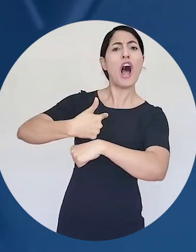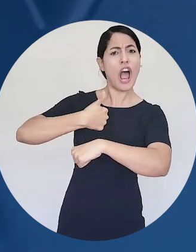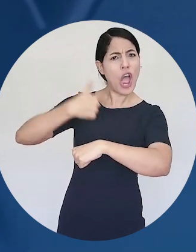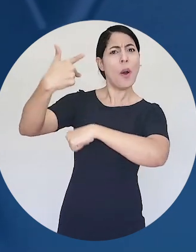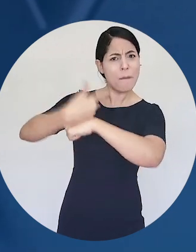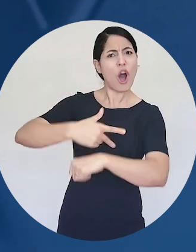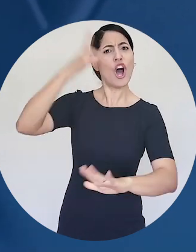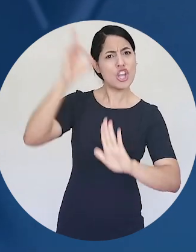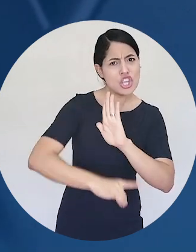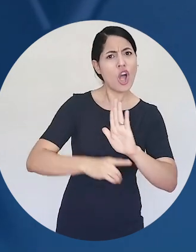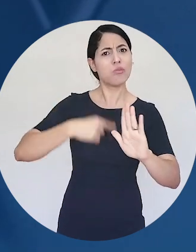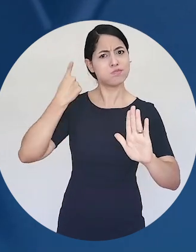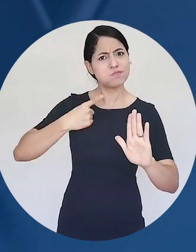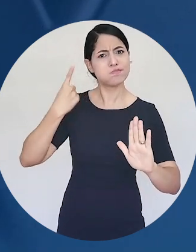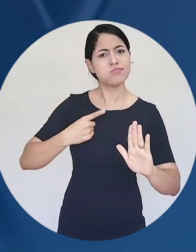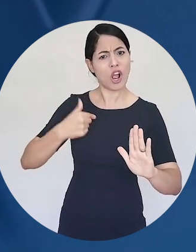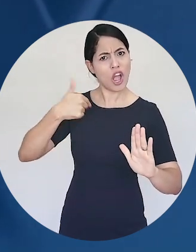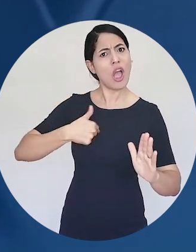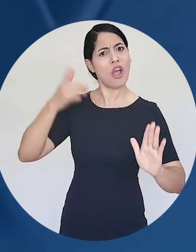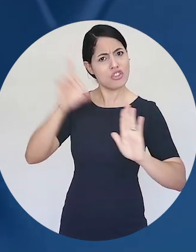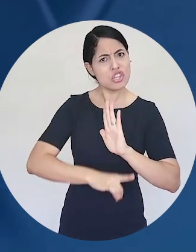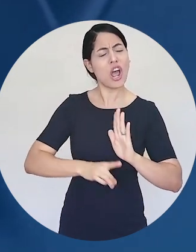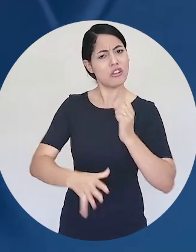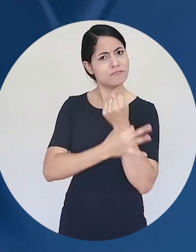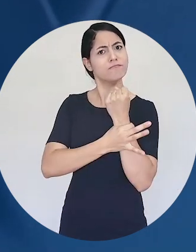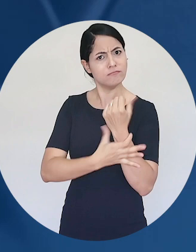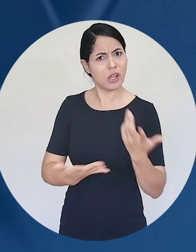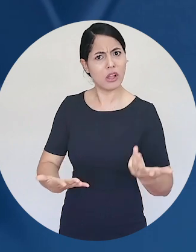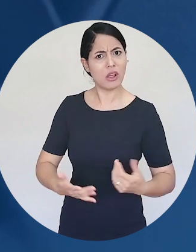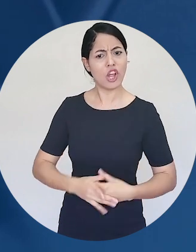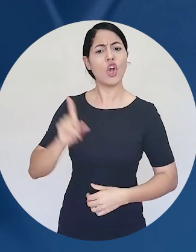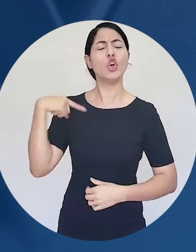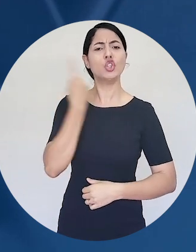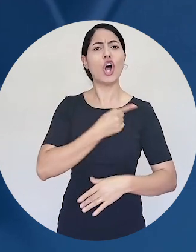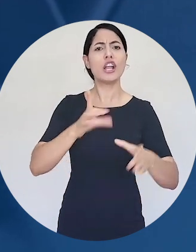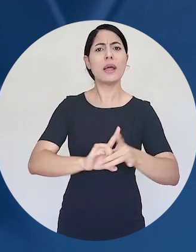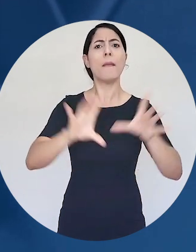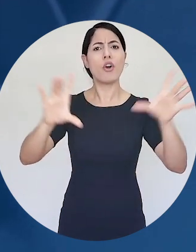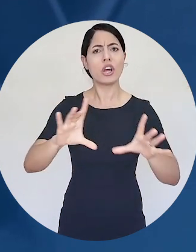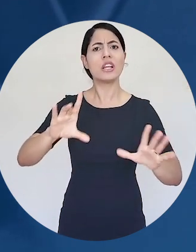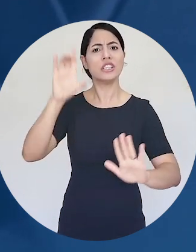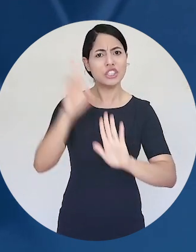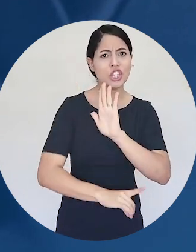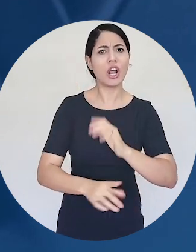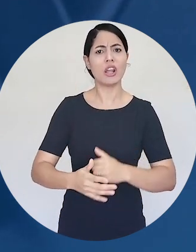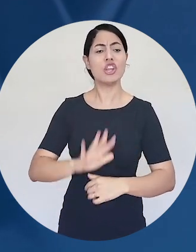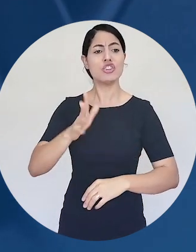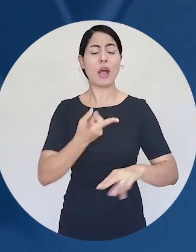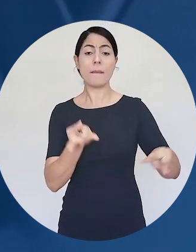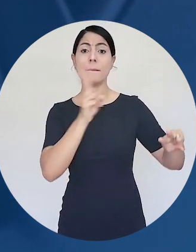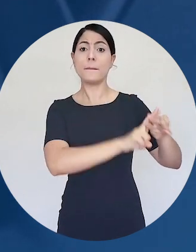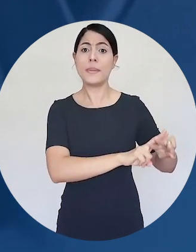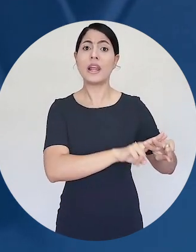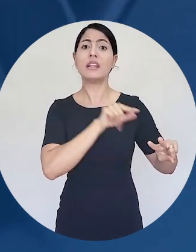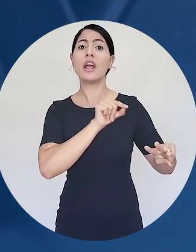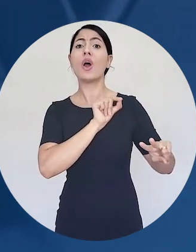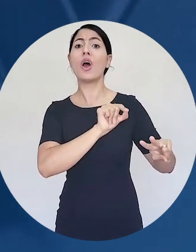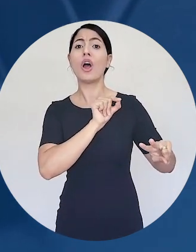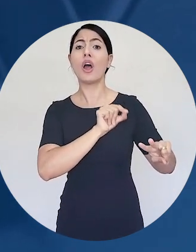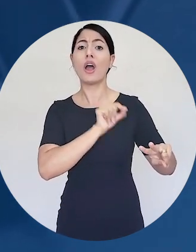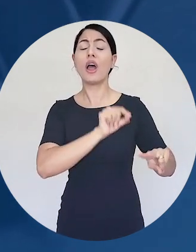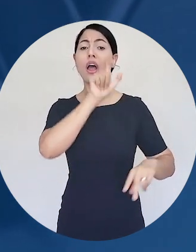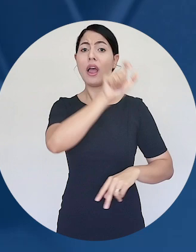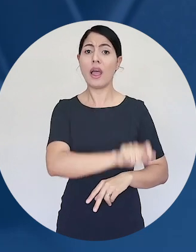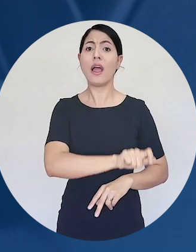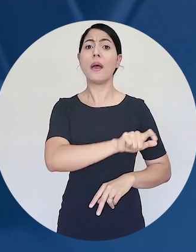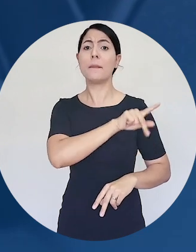advogado, certo? Eu tenho minhas prerrogativas, a gente está sob um Estado democrático de direito. Ele acabou de prender agora um colega nosso,